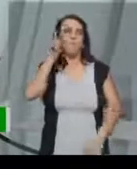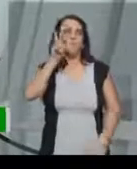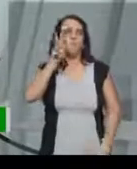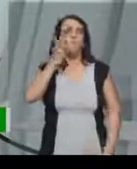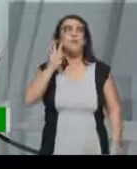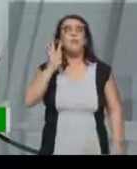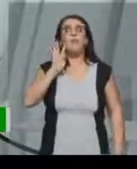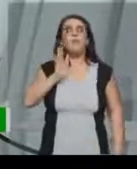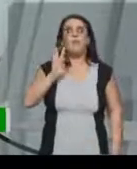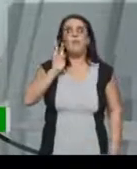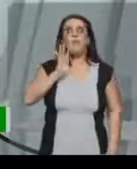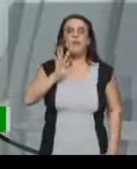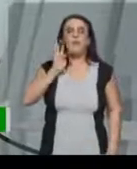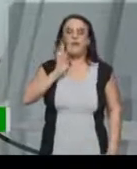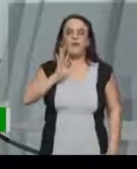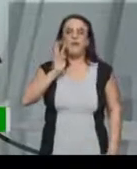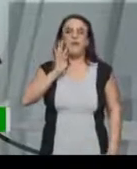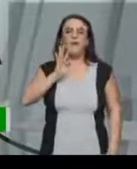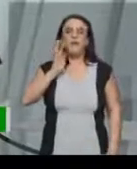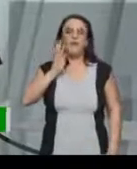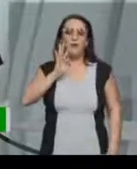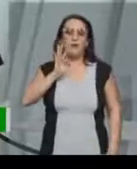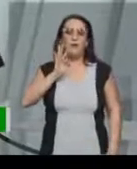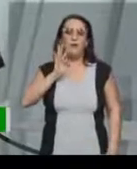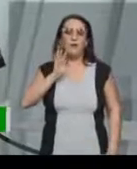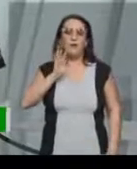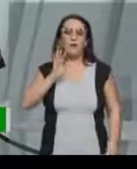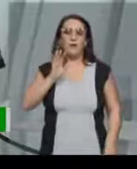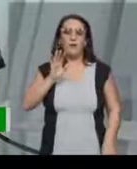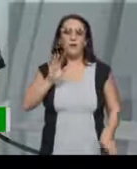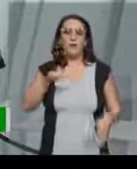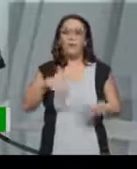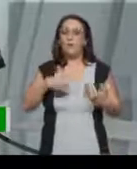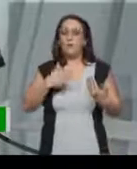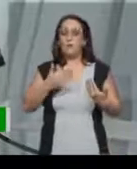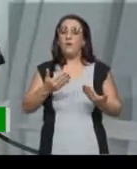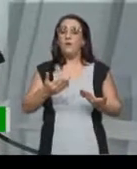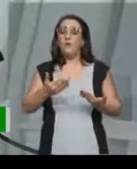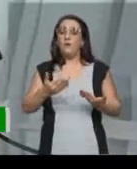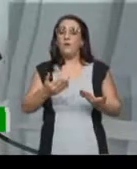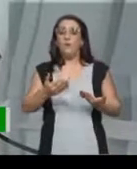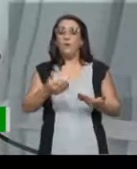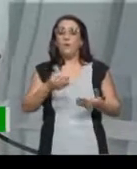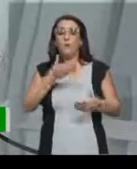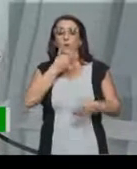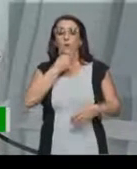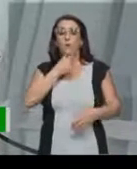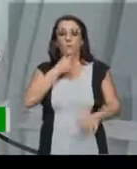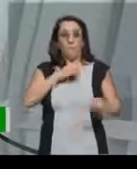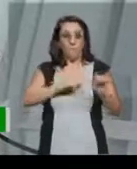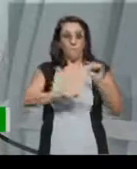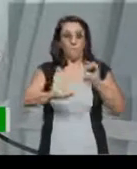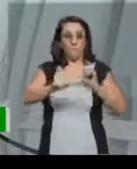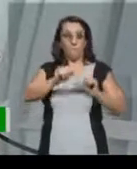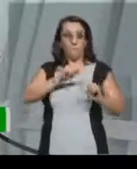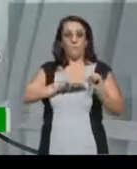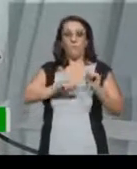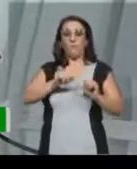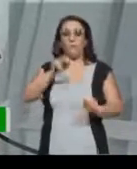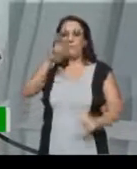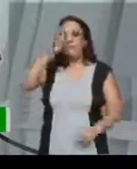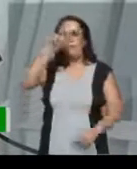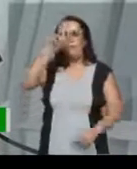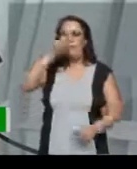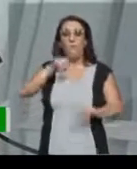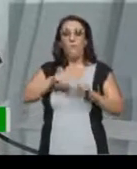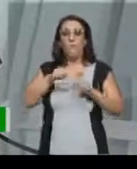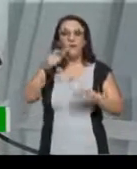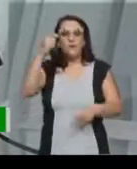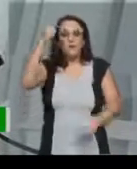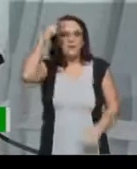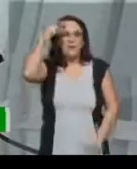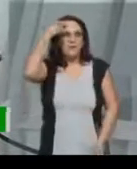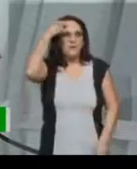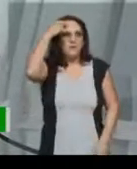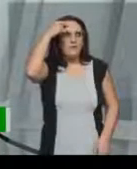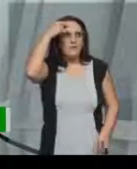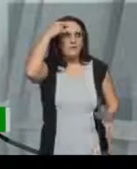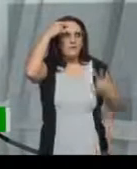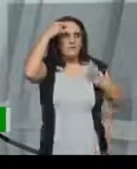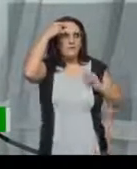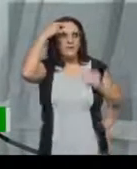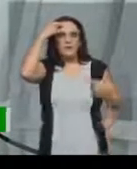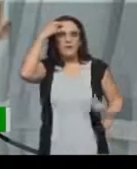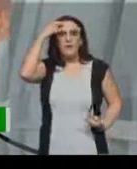tem todo, e o legal é que ele se transformou em uma barata, mas ele tem a consciência humana. Então ele fica pensando